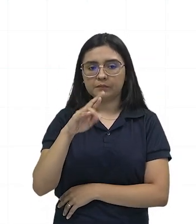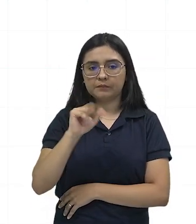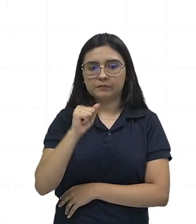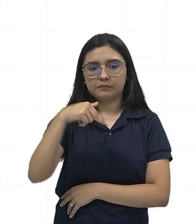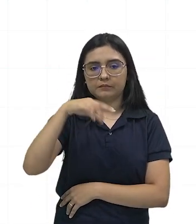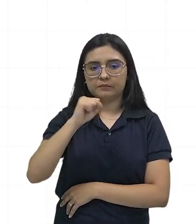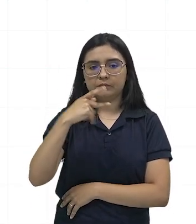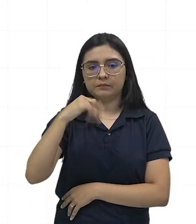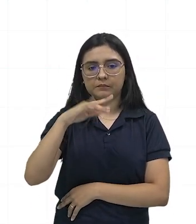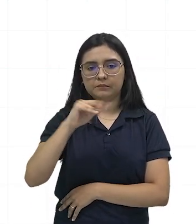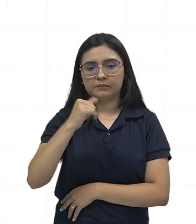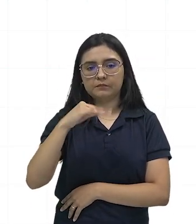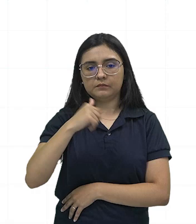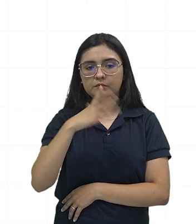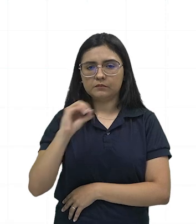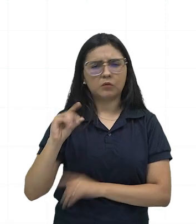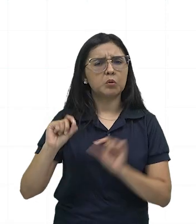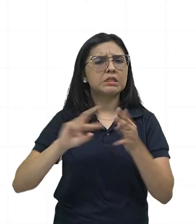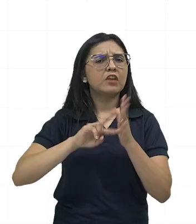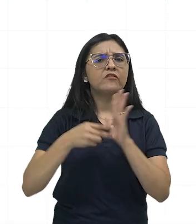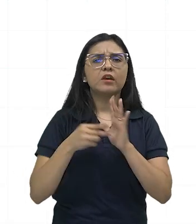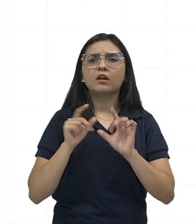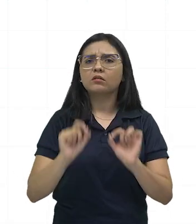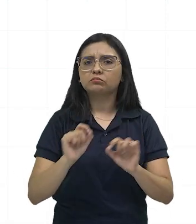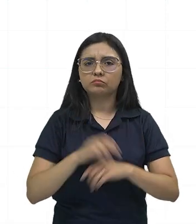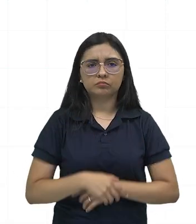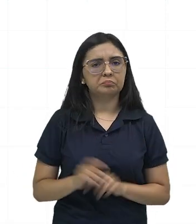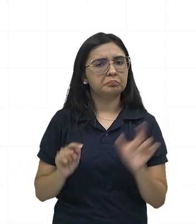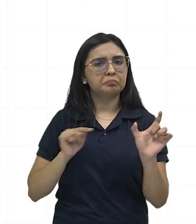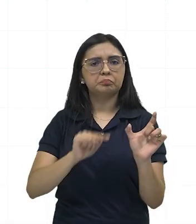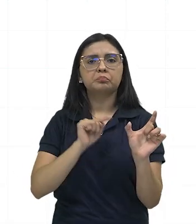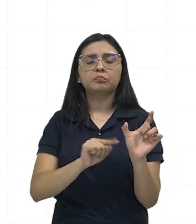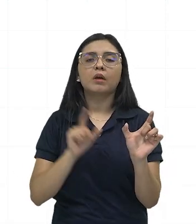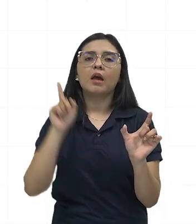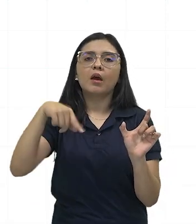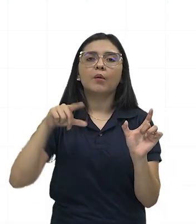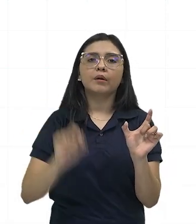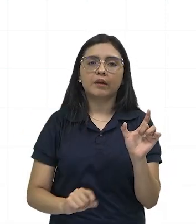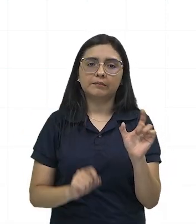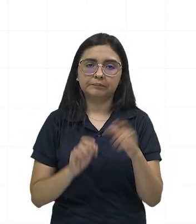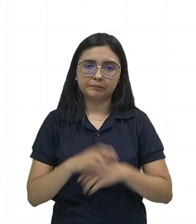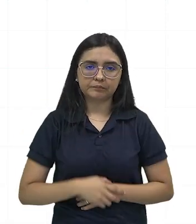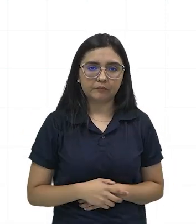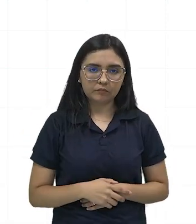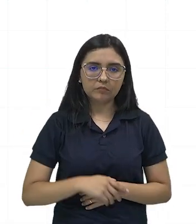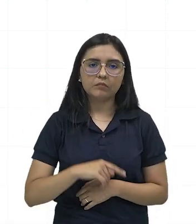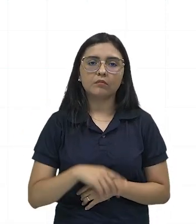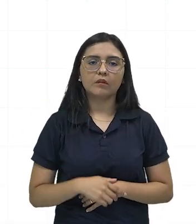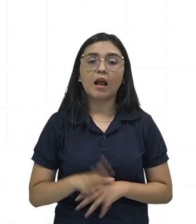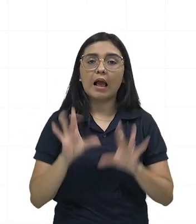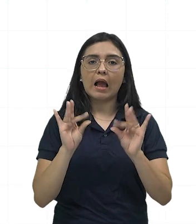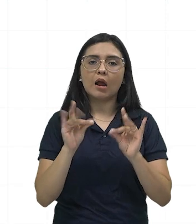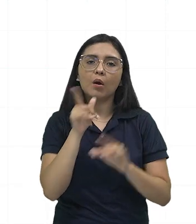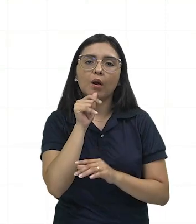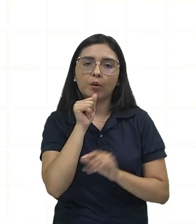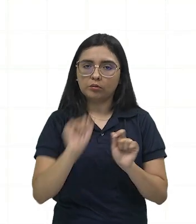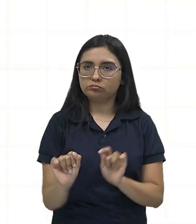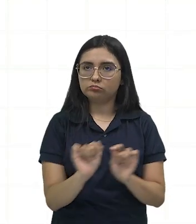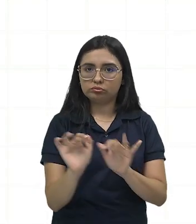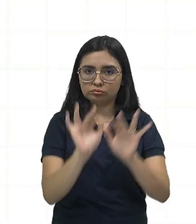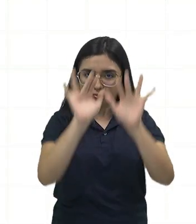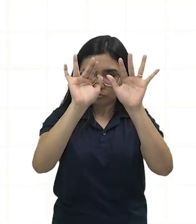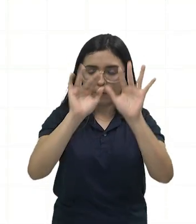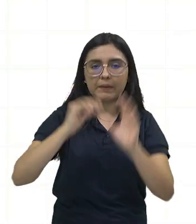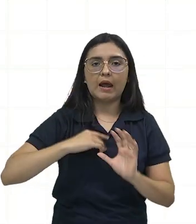certo? E o que é evapotranspiração? Evapotranspiração é a transferência de água para a